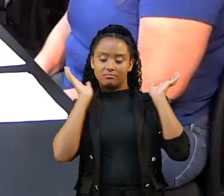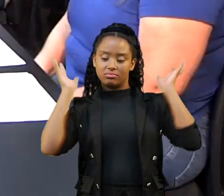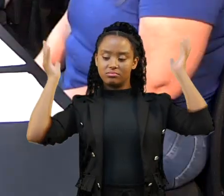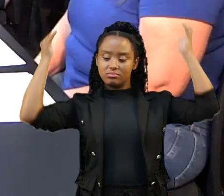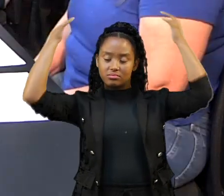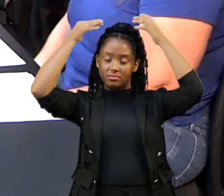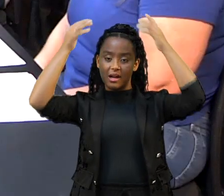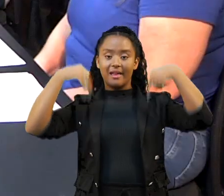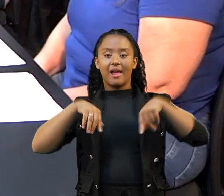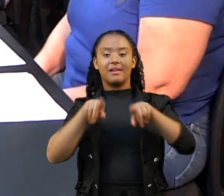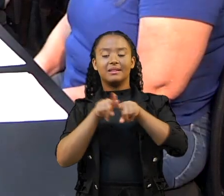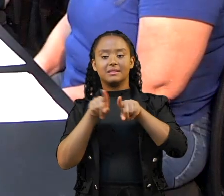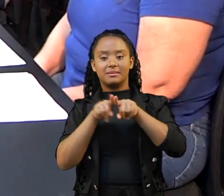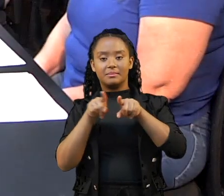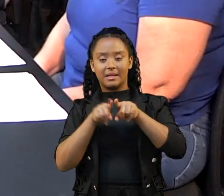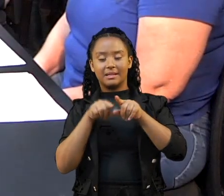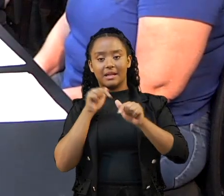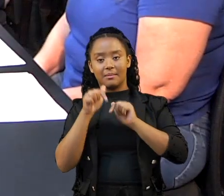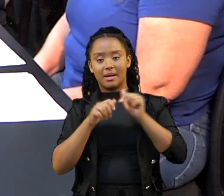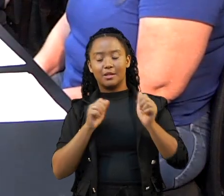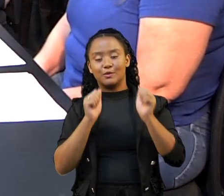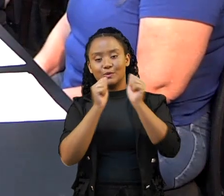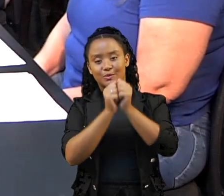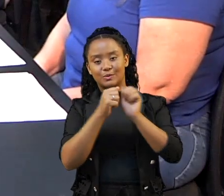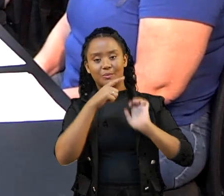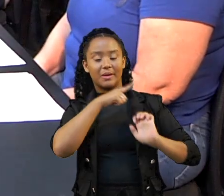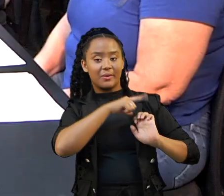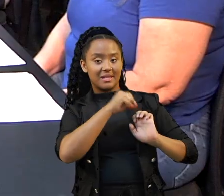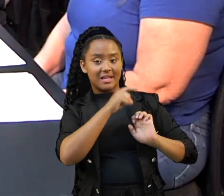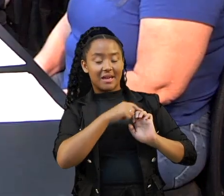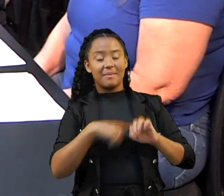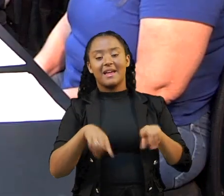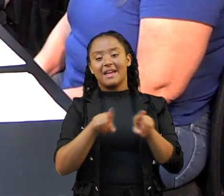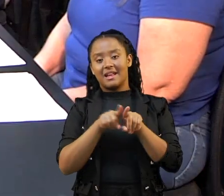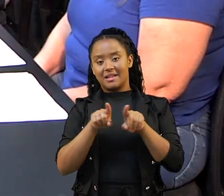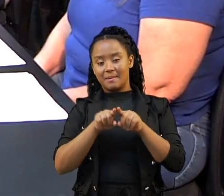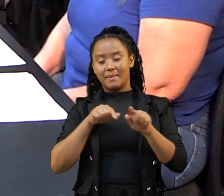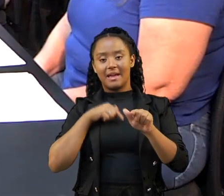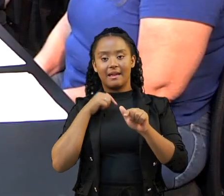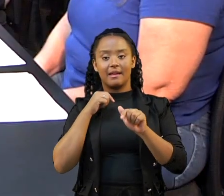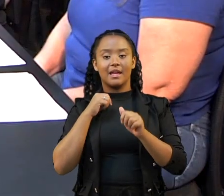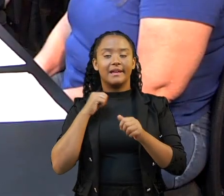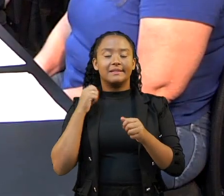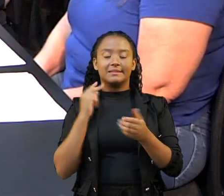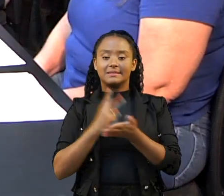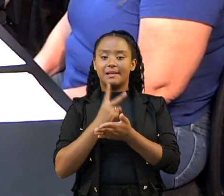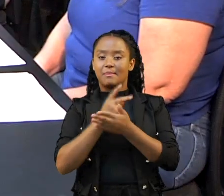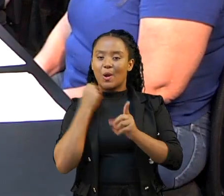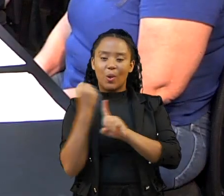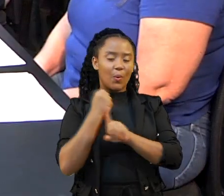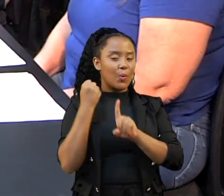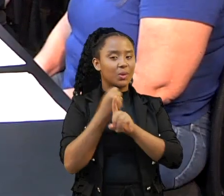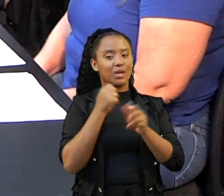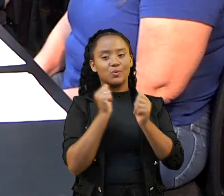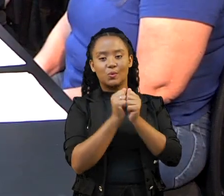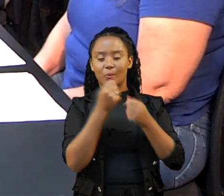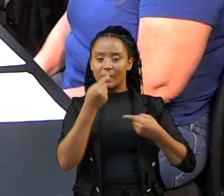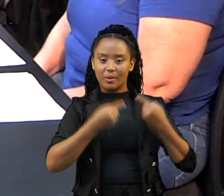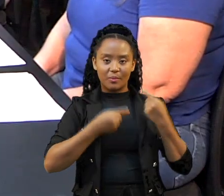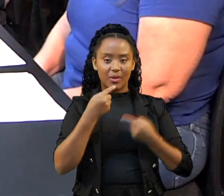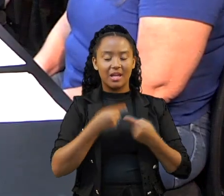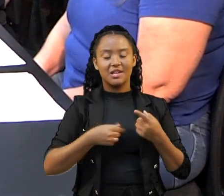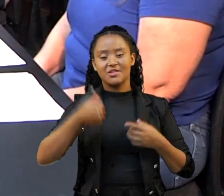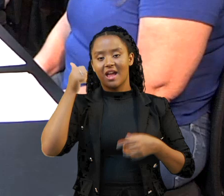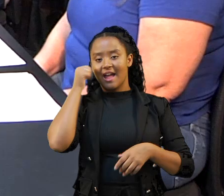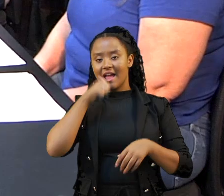está junto comigo no Ezeba, ela trabalha comigo no Ezeba. Ela também está comigo nas lutas políticas. Ela também